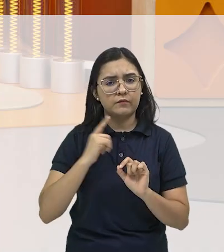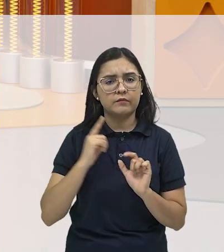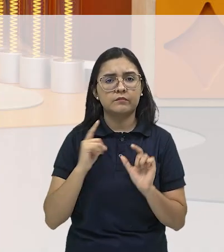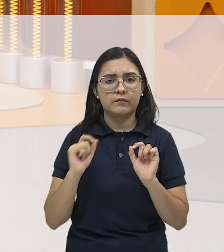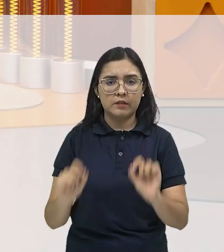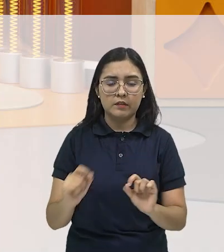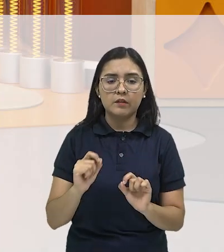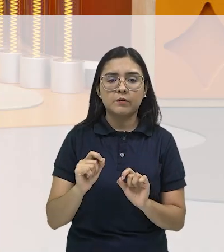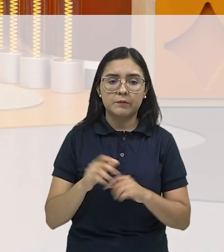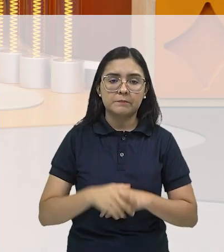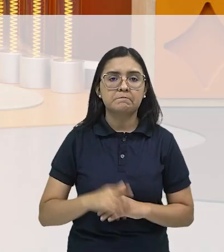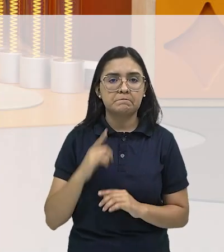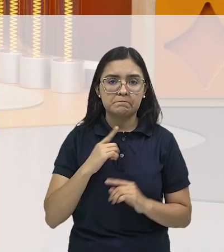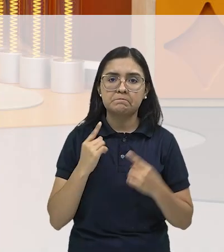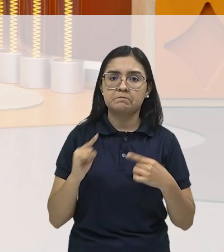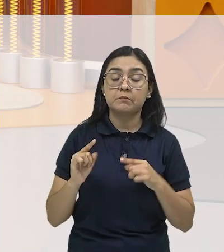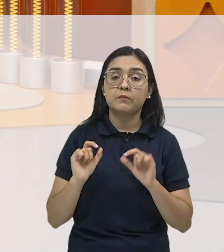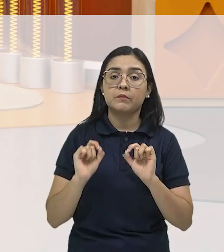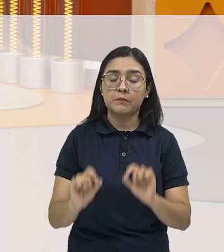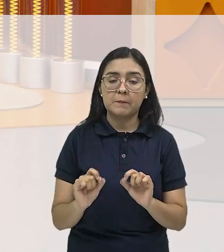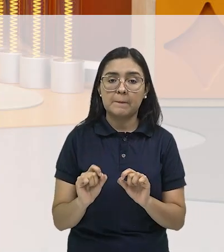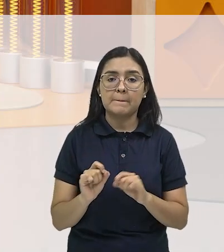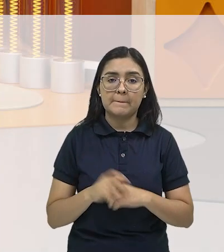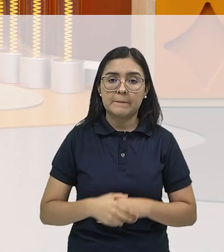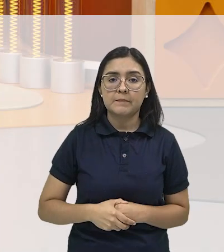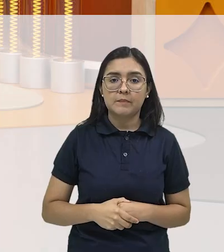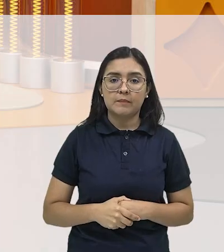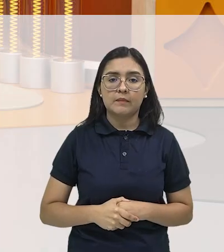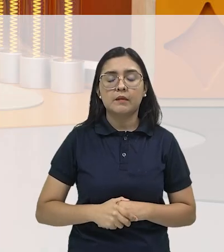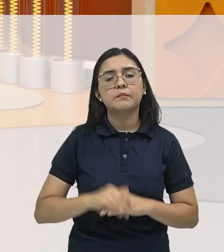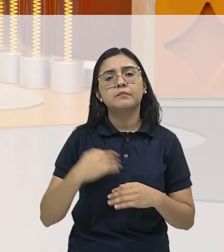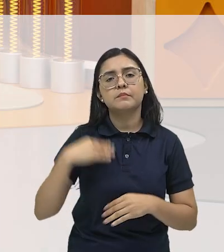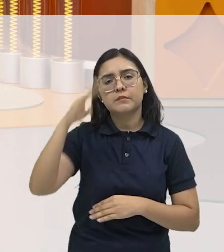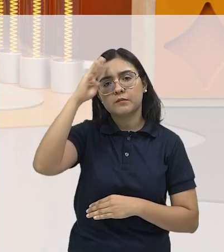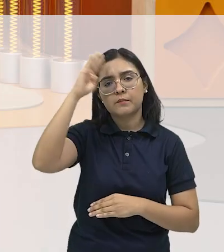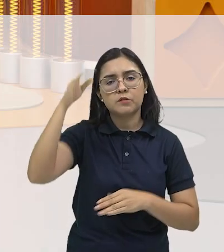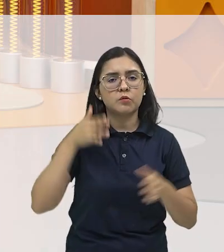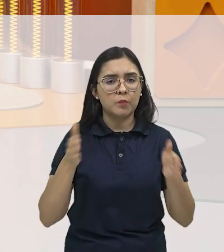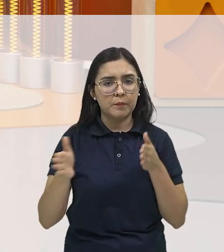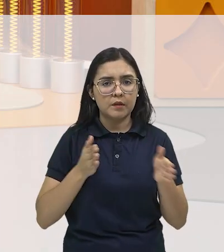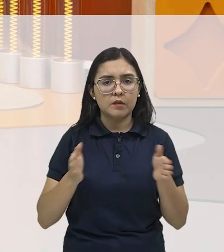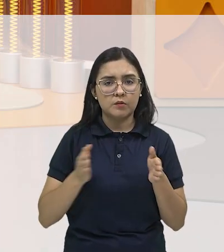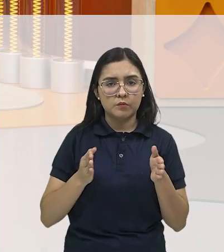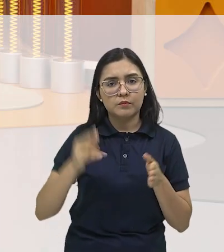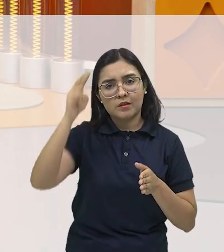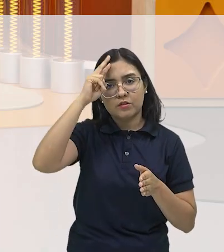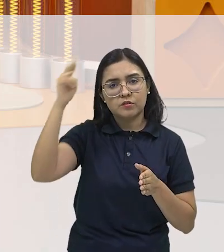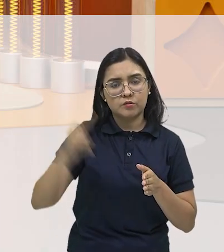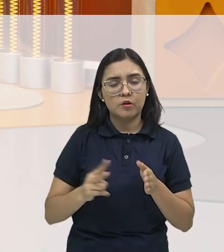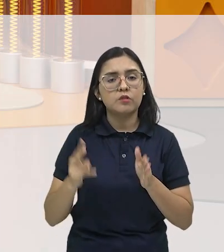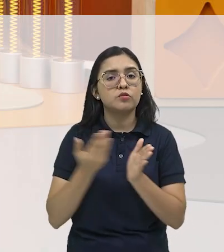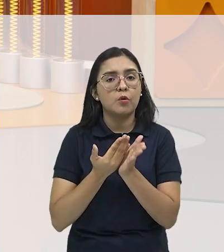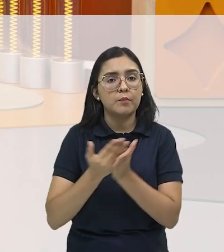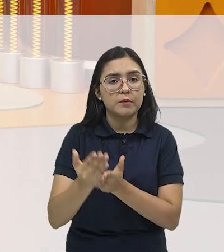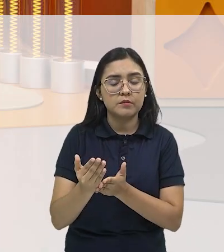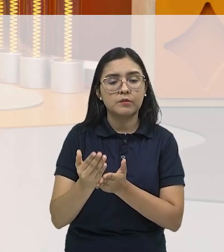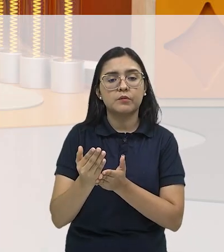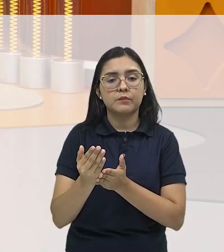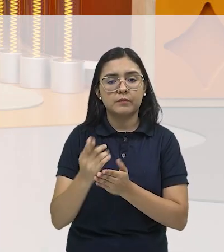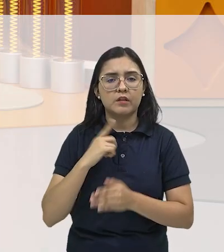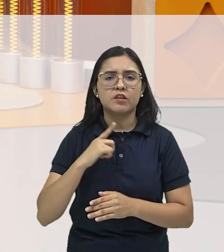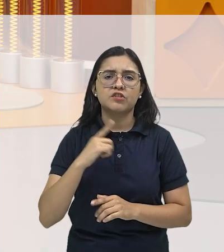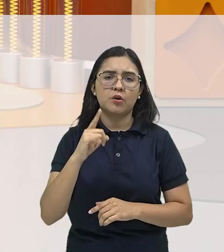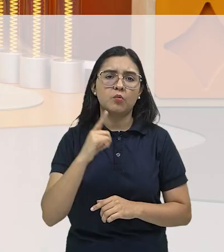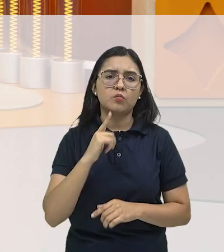um grande embate, principalmente no que tange o momento histórico que eles surgem, que é o momento onde prevalecia ainda uma forma